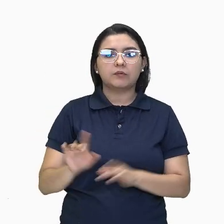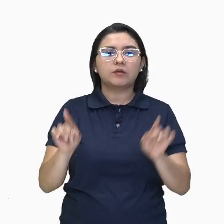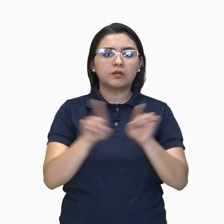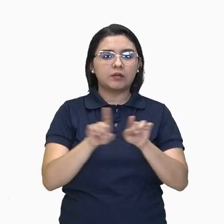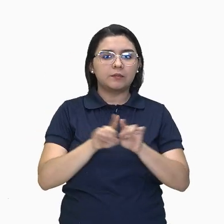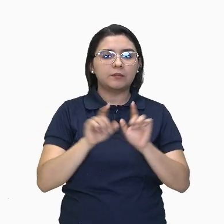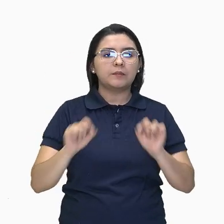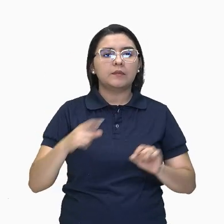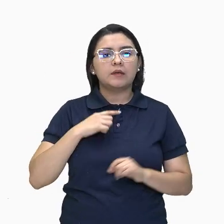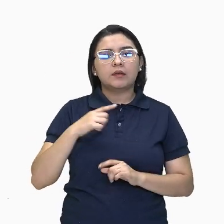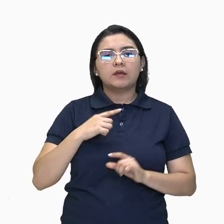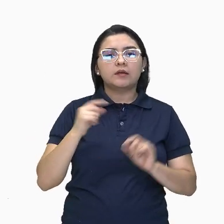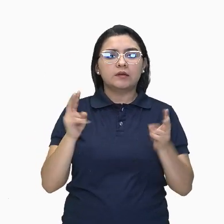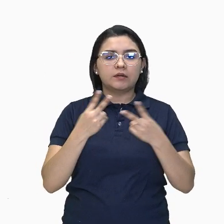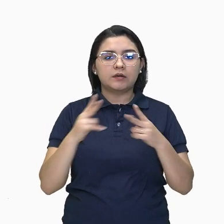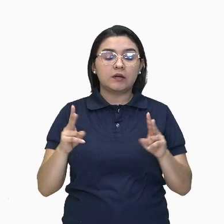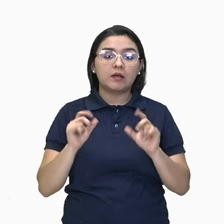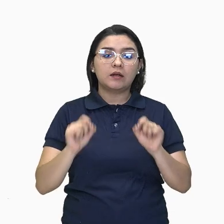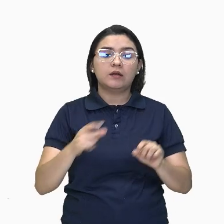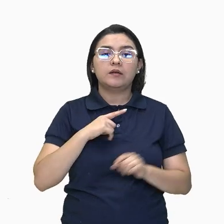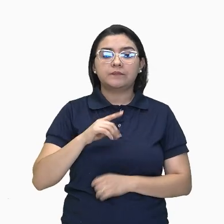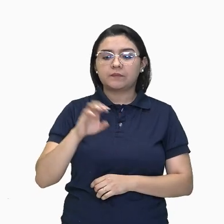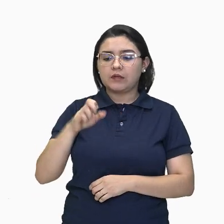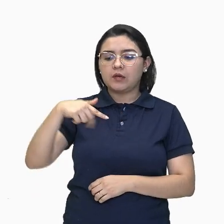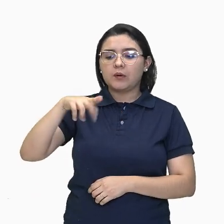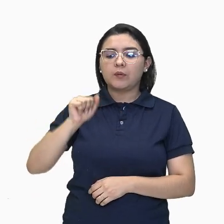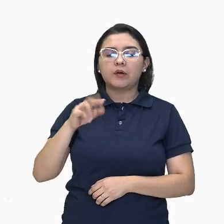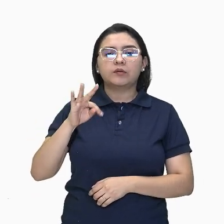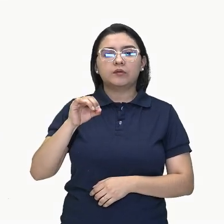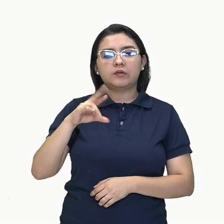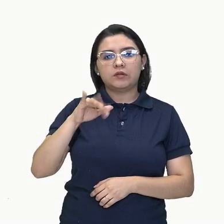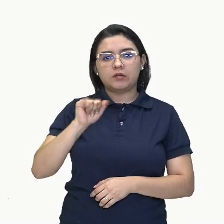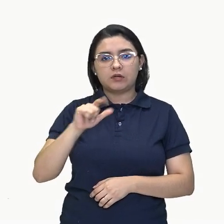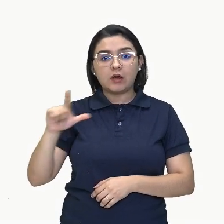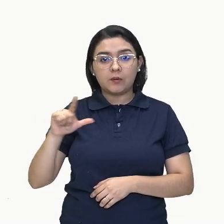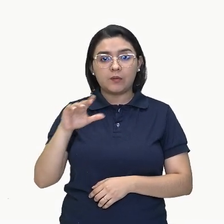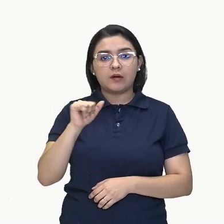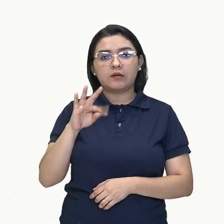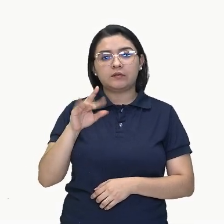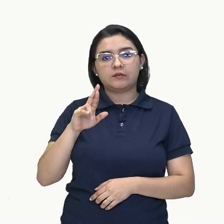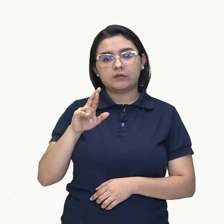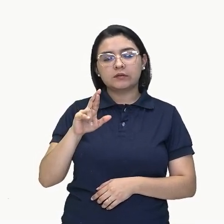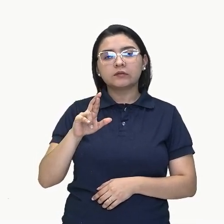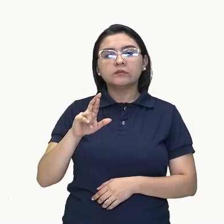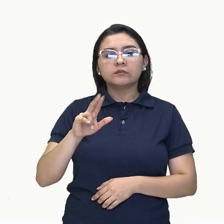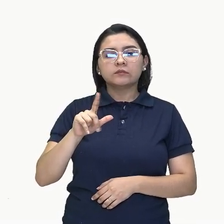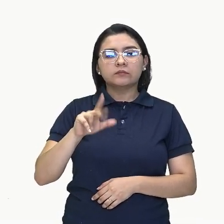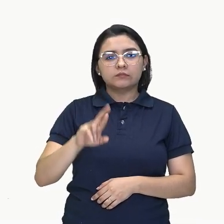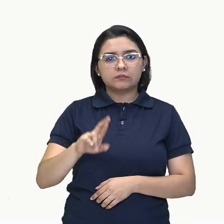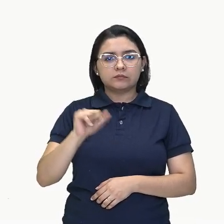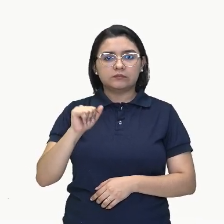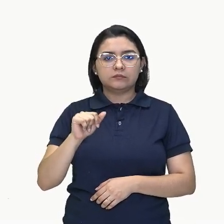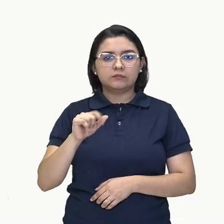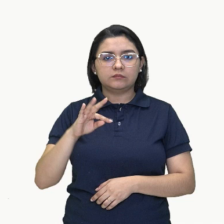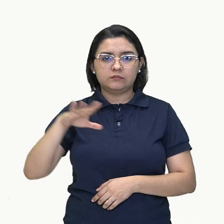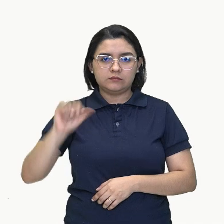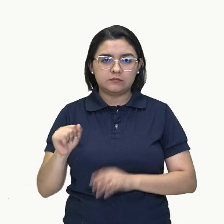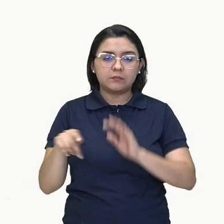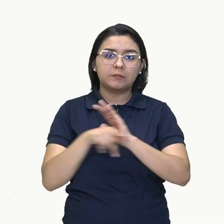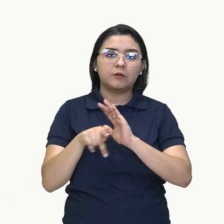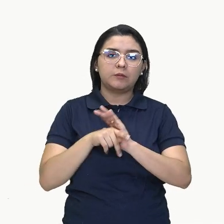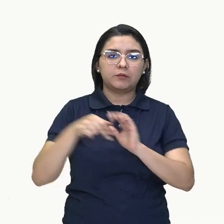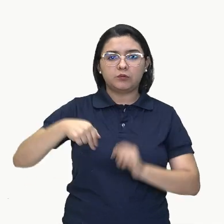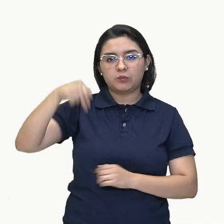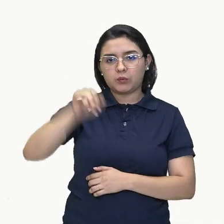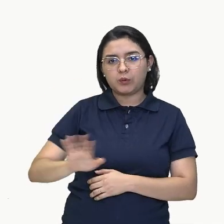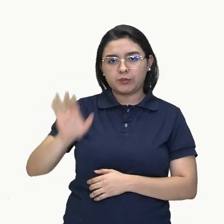massa equatorial atlântica, né, que vai influenciar também numa parte da região norte,